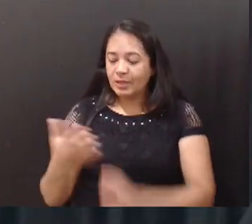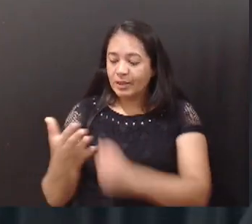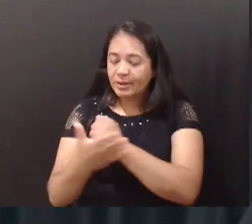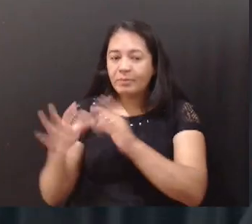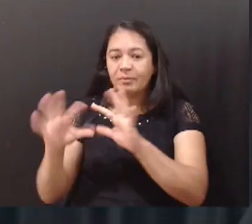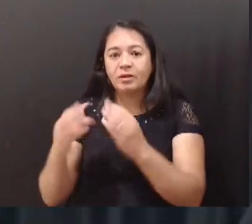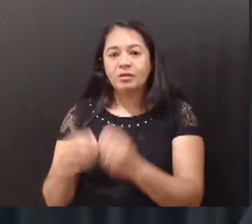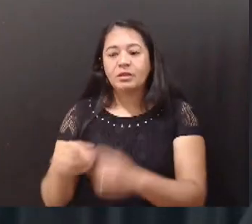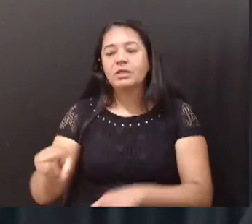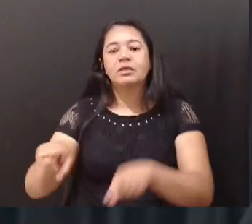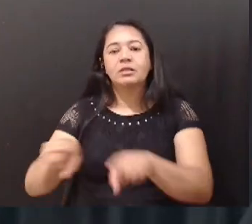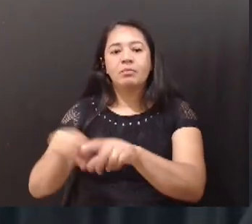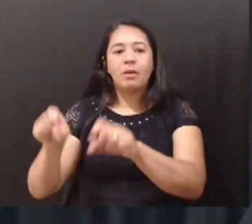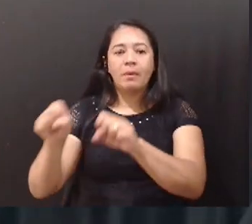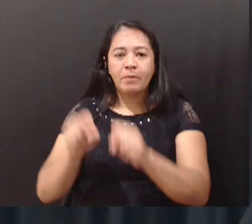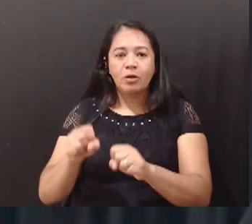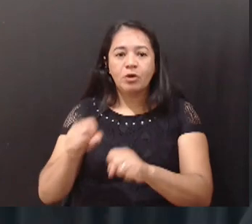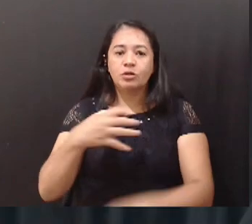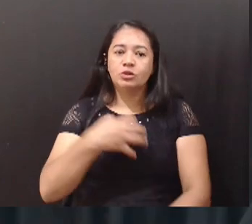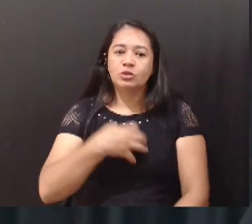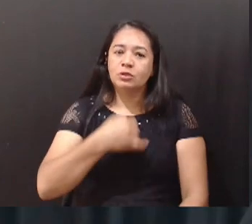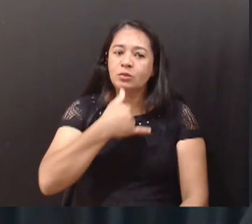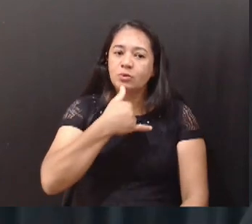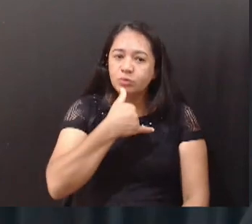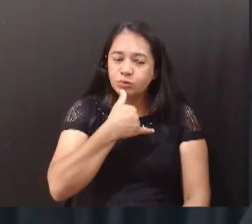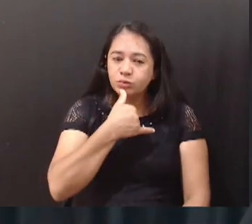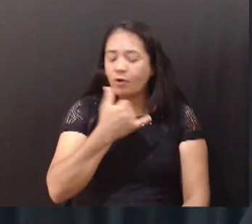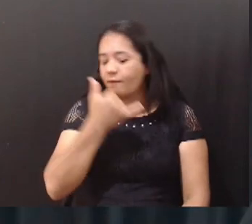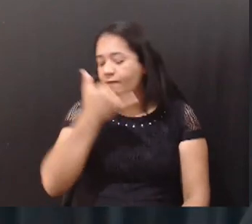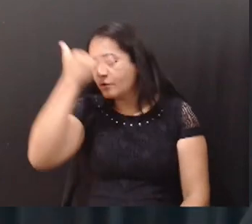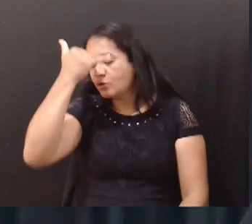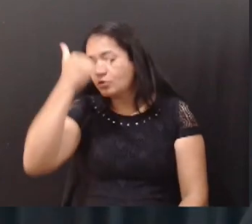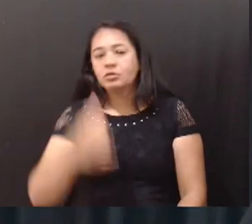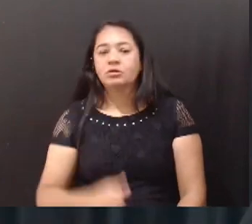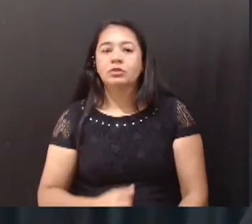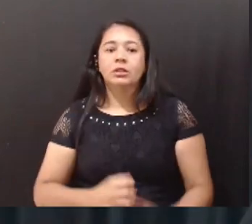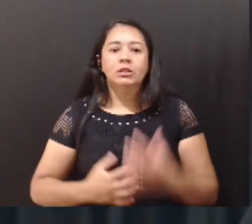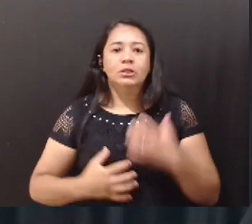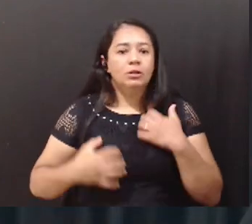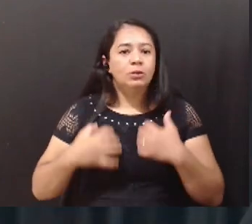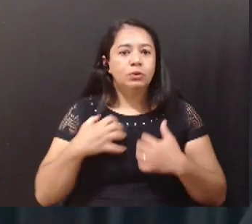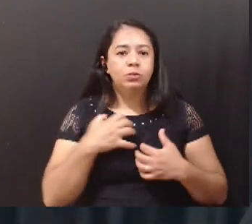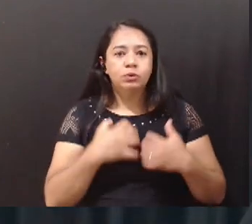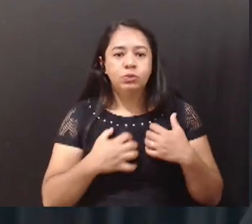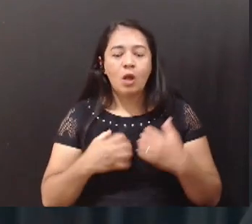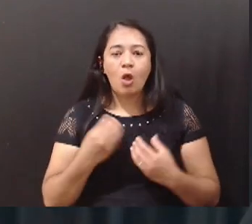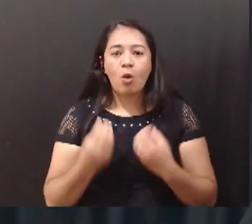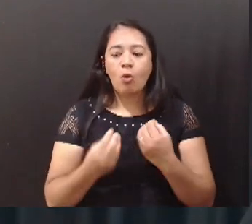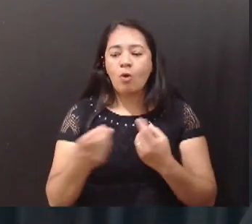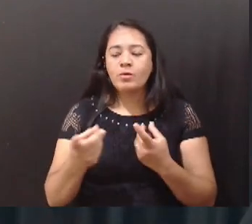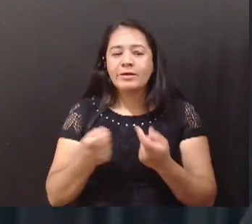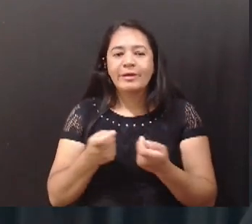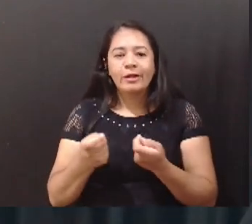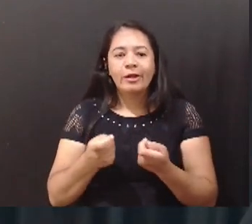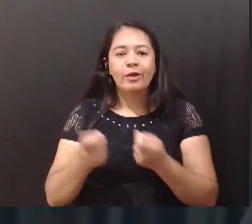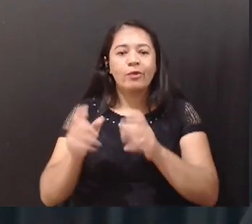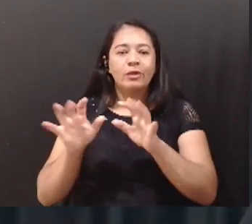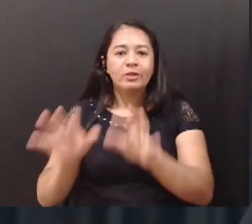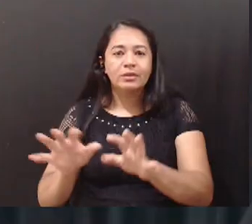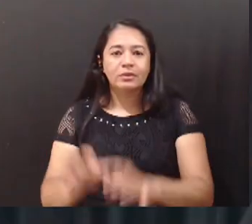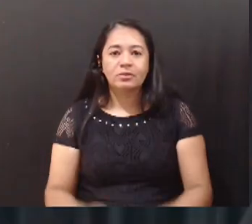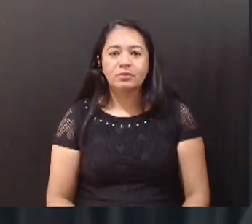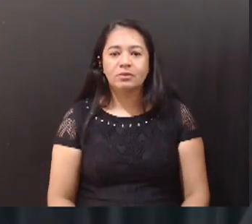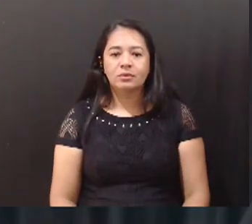também podem sentir tristeza, frustração, angústia. Como é que ele regula isso? Quem regula a criança é o